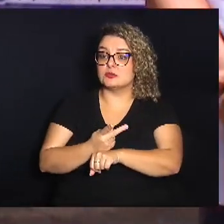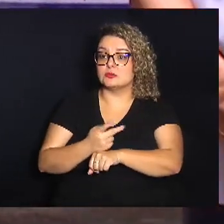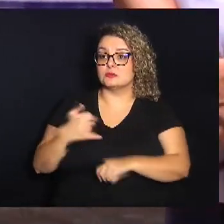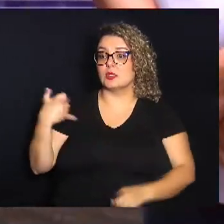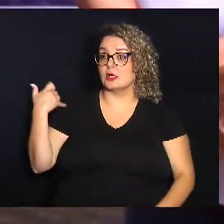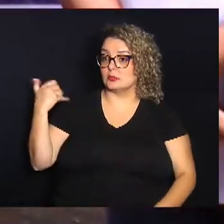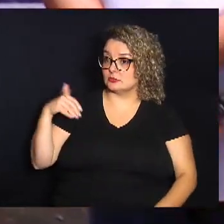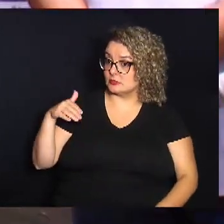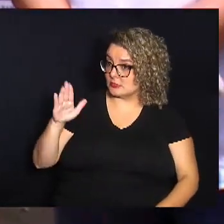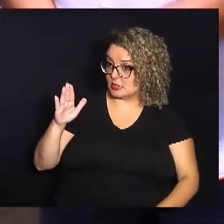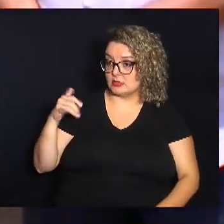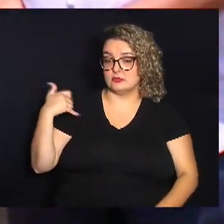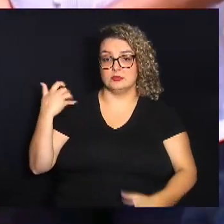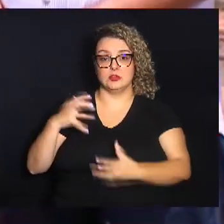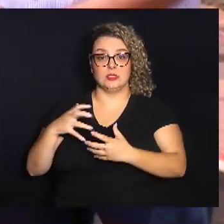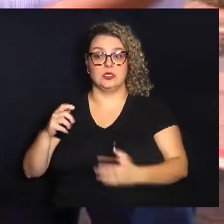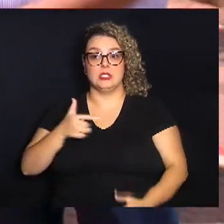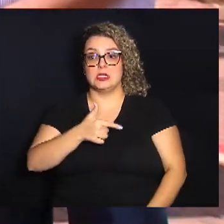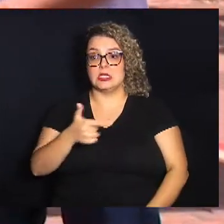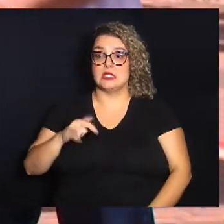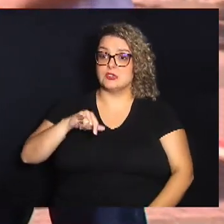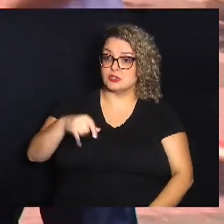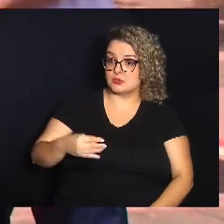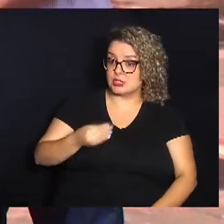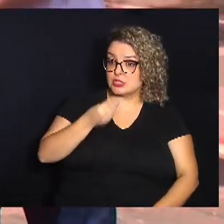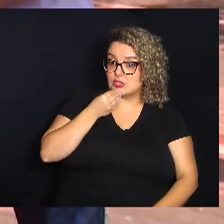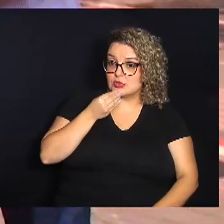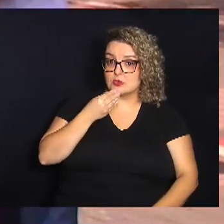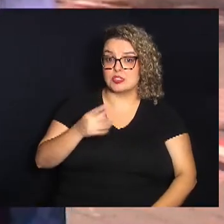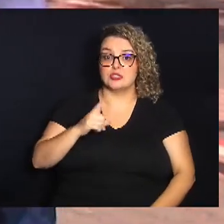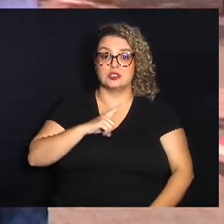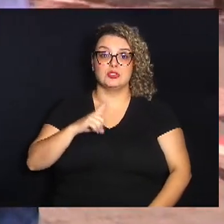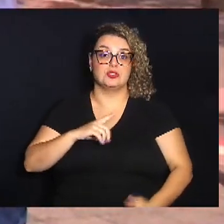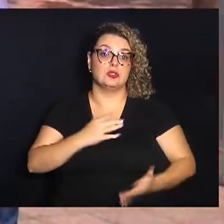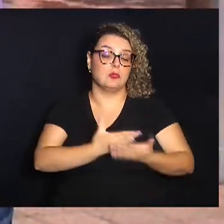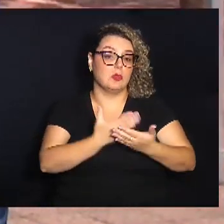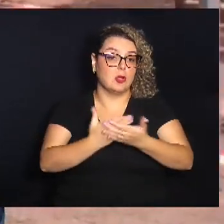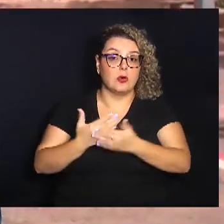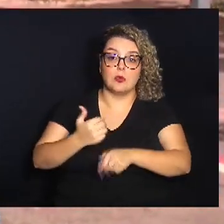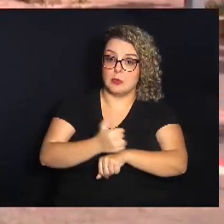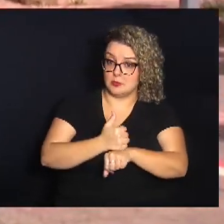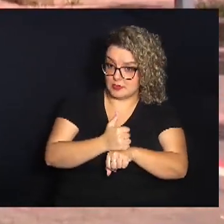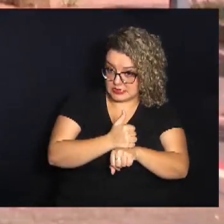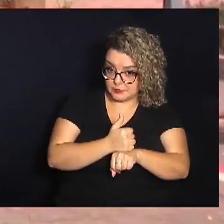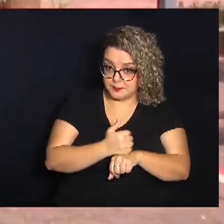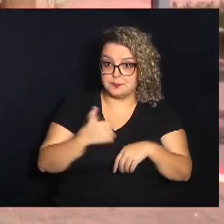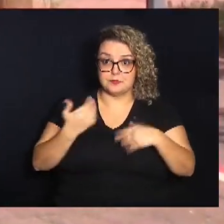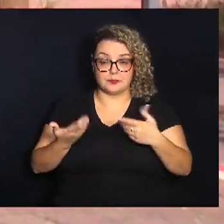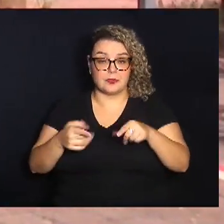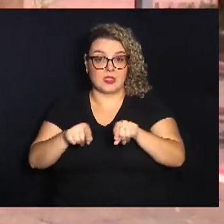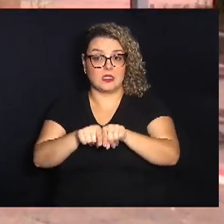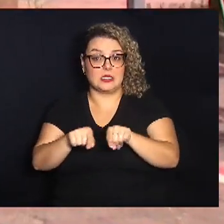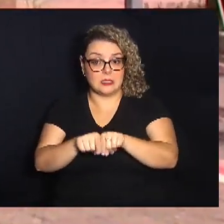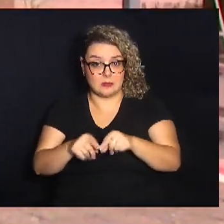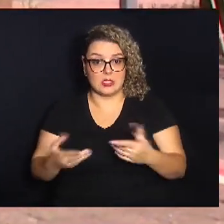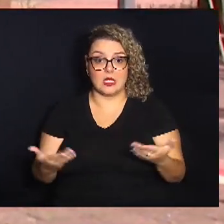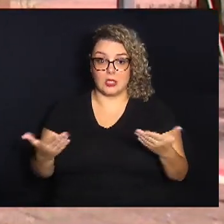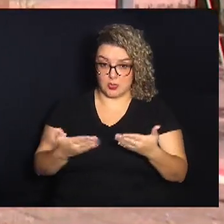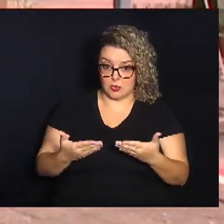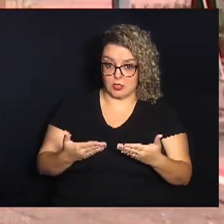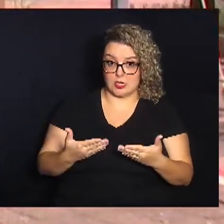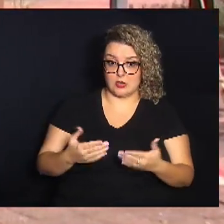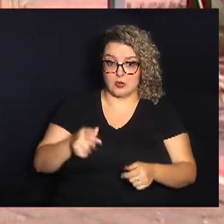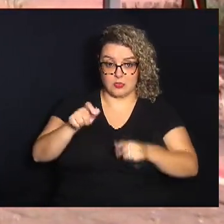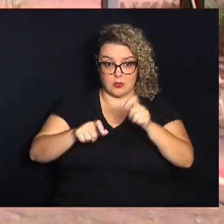adultos, idosos que não tiveram a oportunidade de ter um estudo, uma profissão. Inclusive, ainda agora eu vi